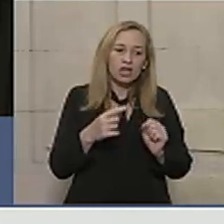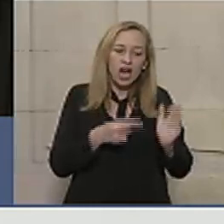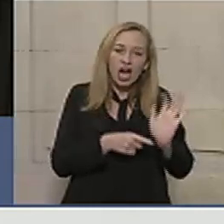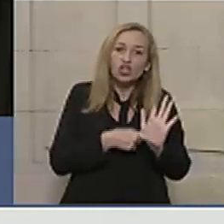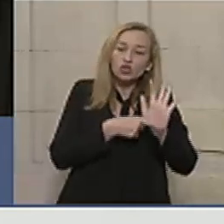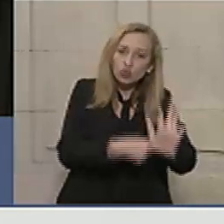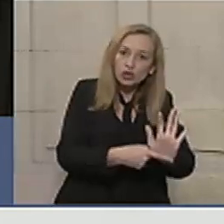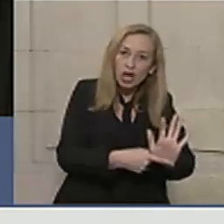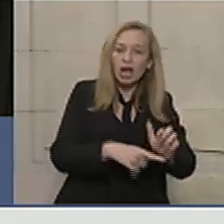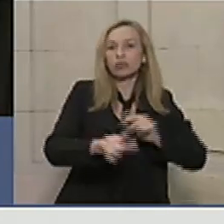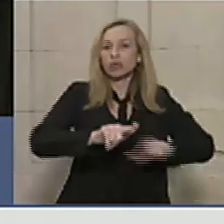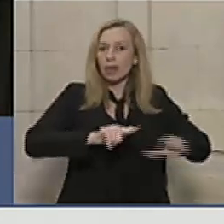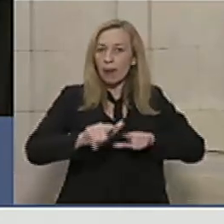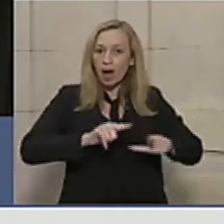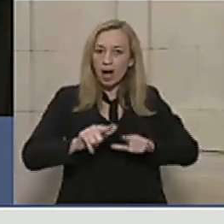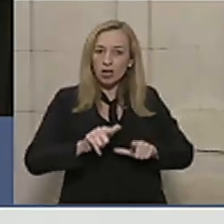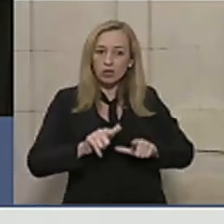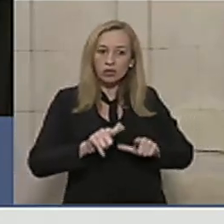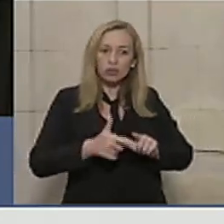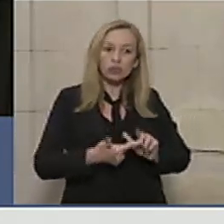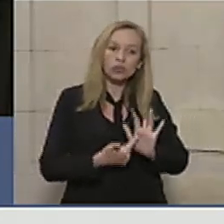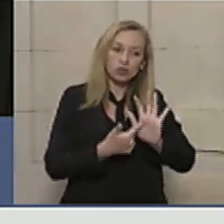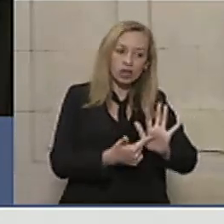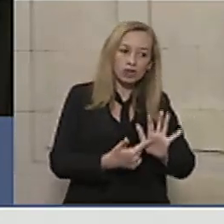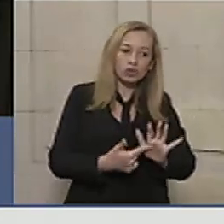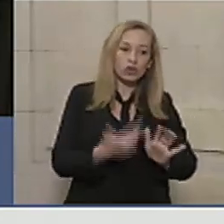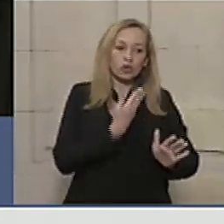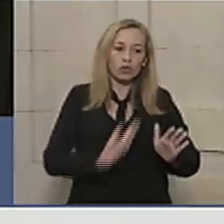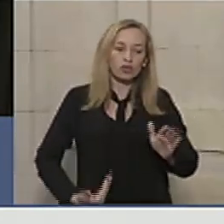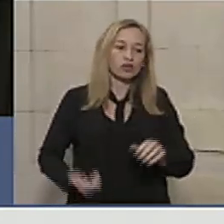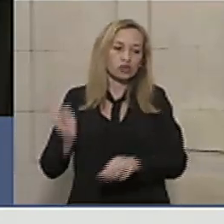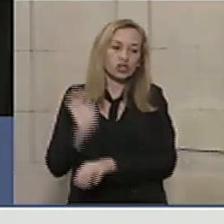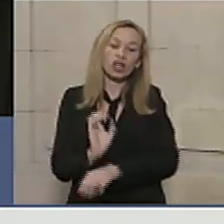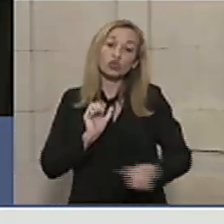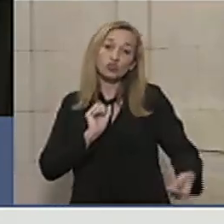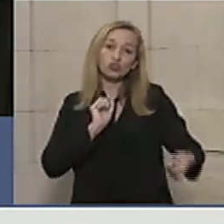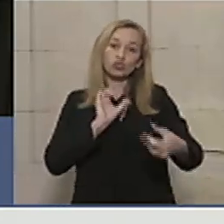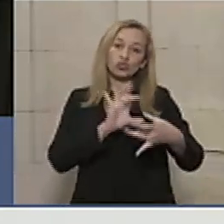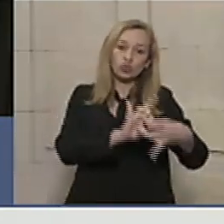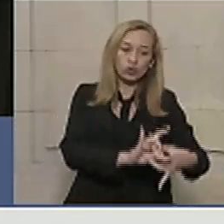serviço colocado pelo governo do Estado, mas ao mesmo tempo em parceria,